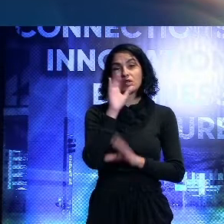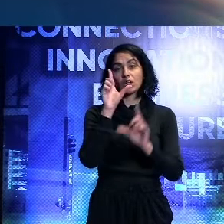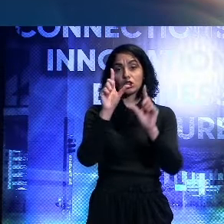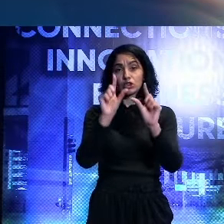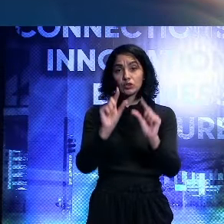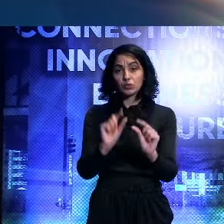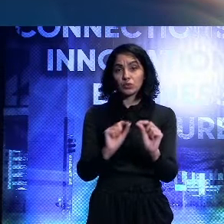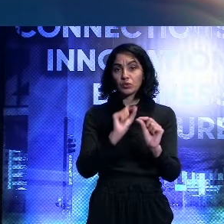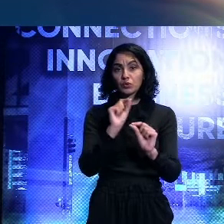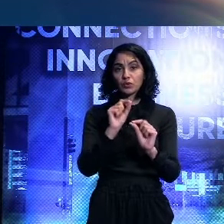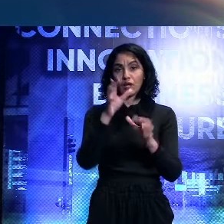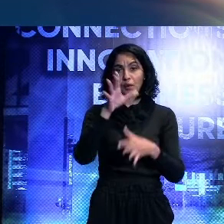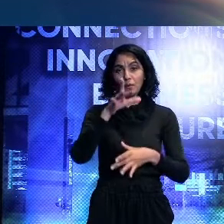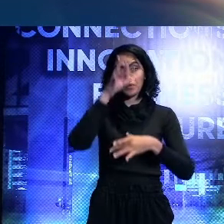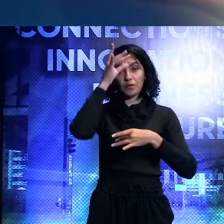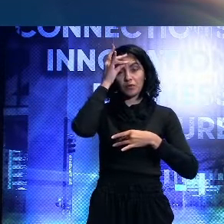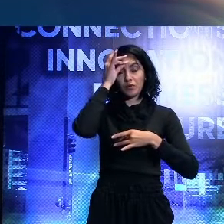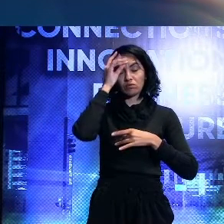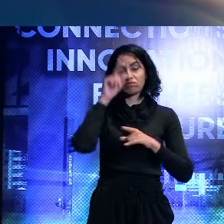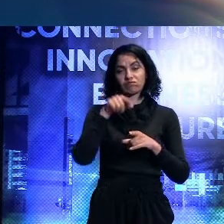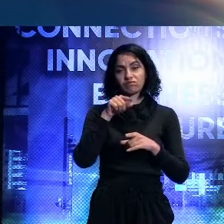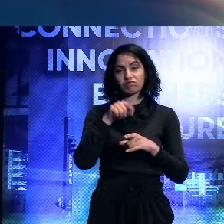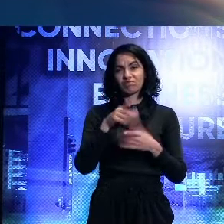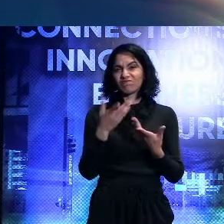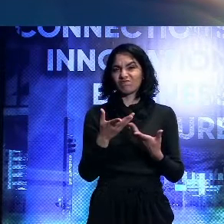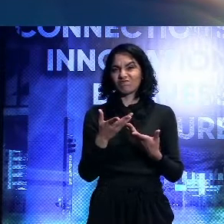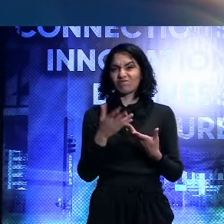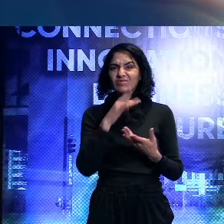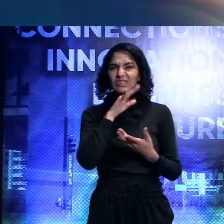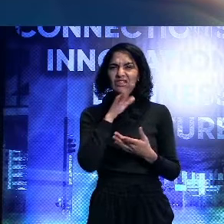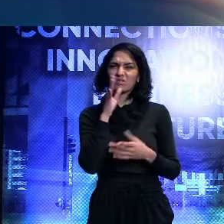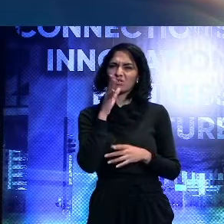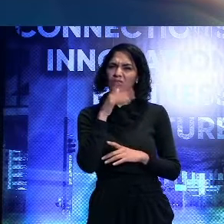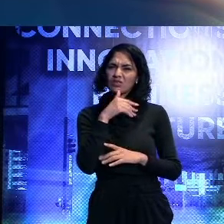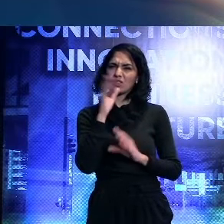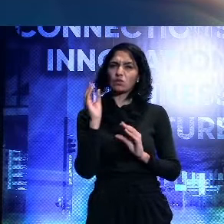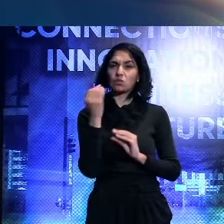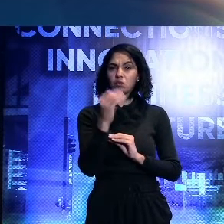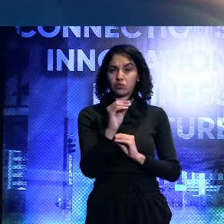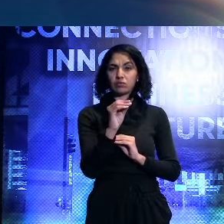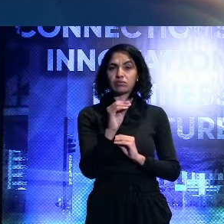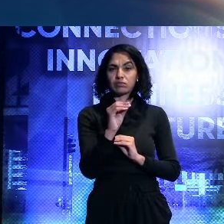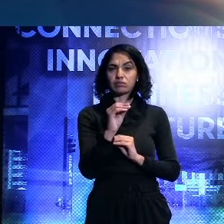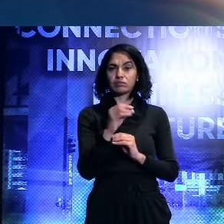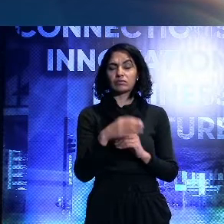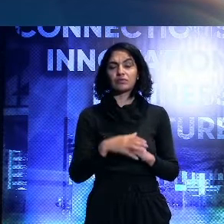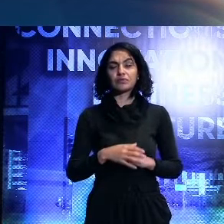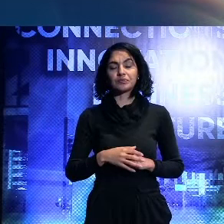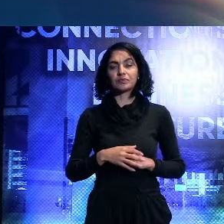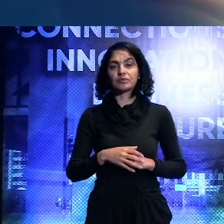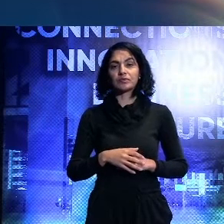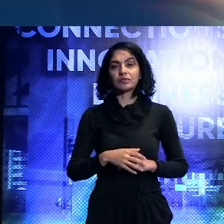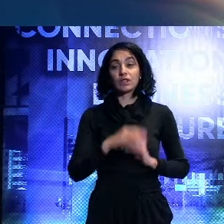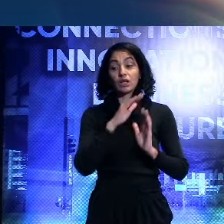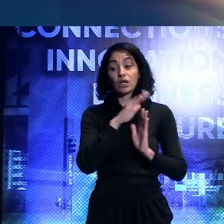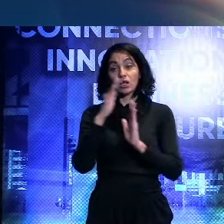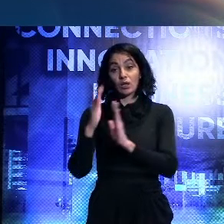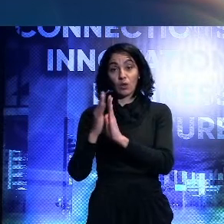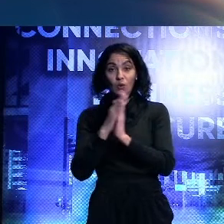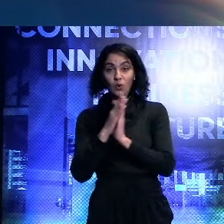performance da aplicação. Né? Ele vai lá e fala assim, essa aqui vai rodar mais lenta agora. E põe lá, né, faz o negócio ficar lento. Tem outro que